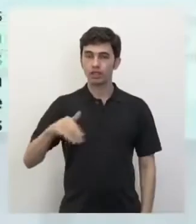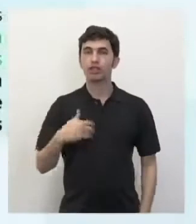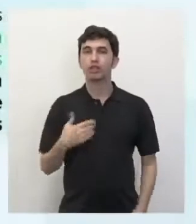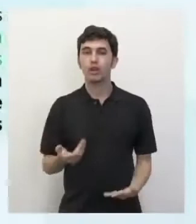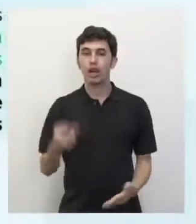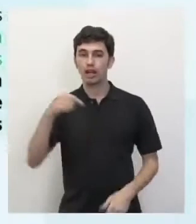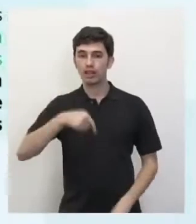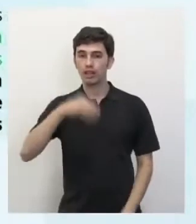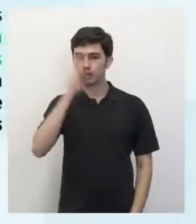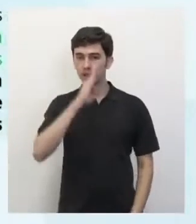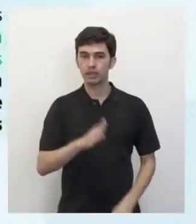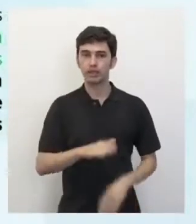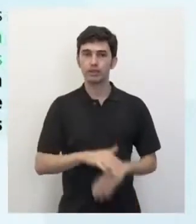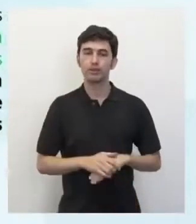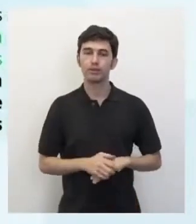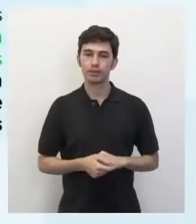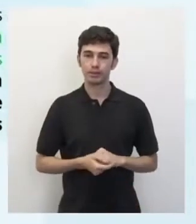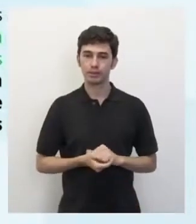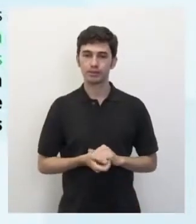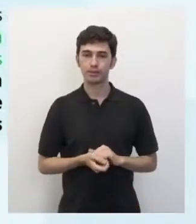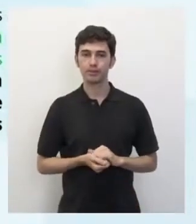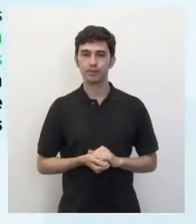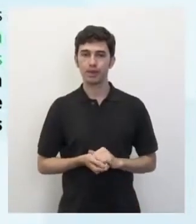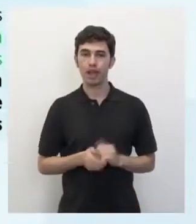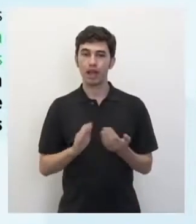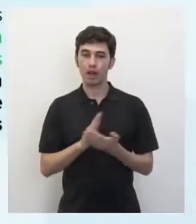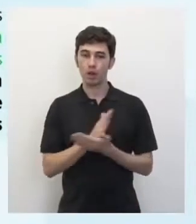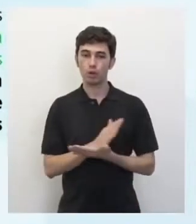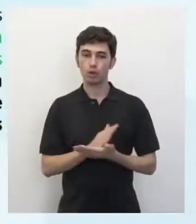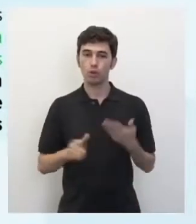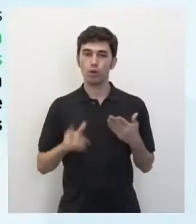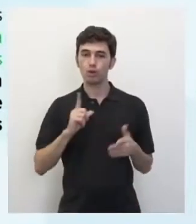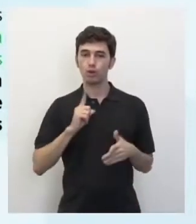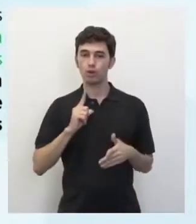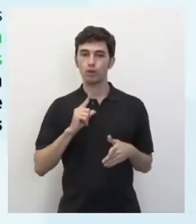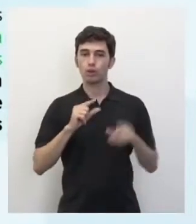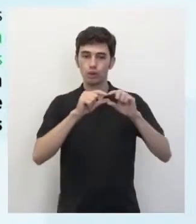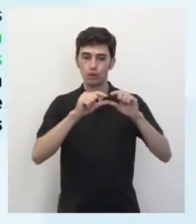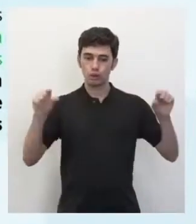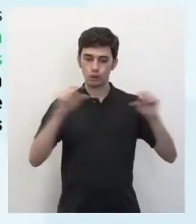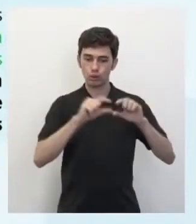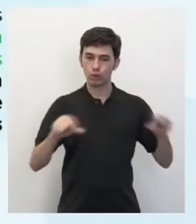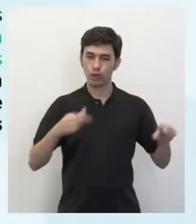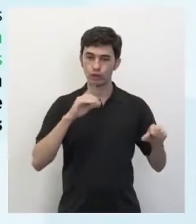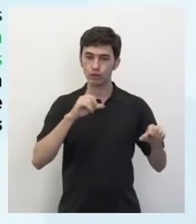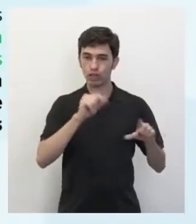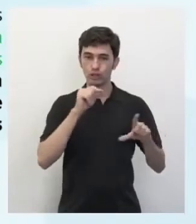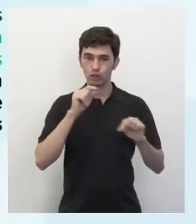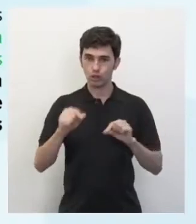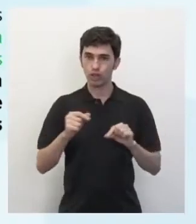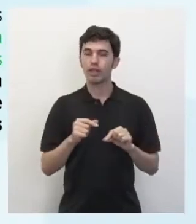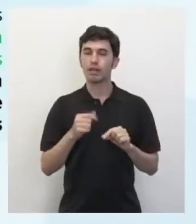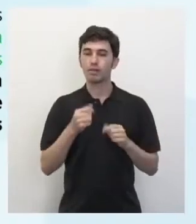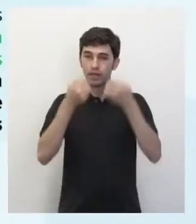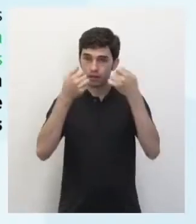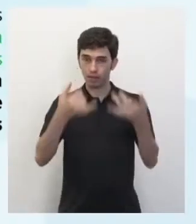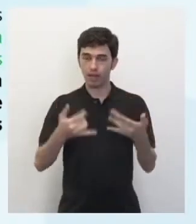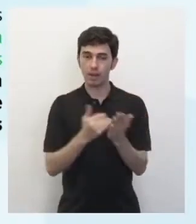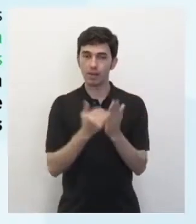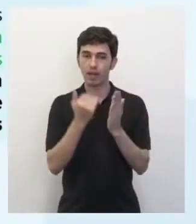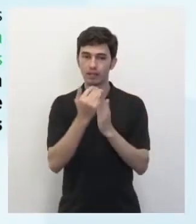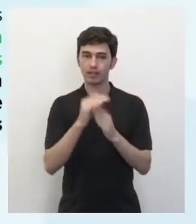fazer a leitura. Alguns pontos aí já estão grifados, porque eu quero realmente que chame a atenção de vocês nesse contexto. Então, vamos ao